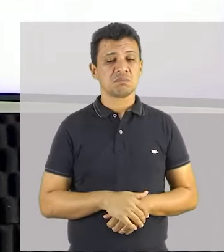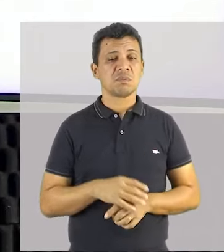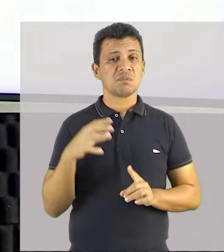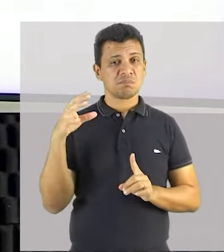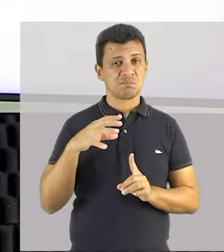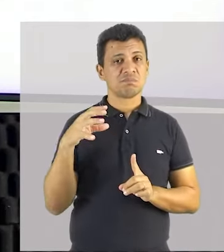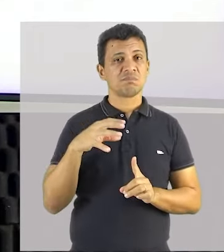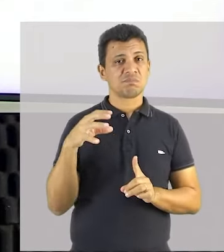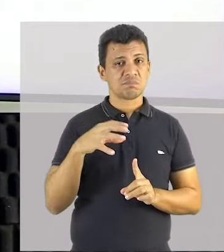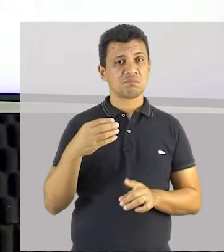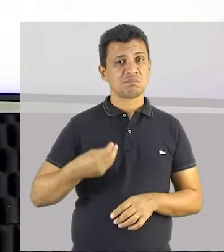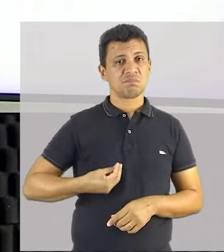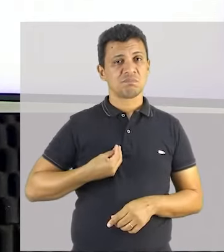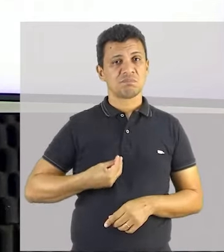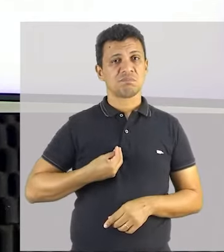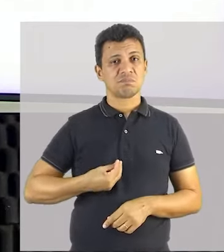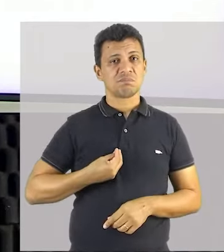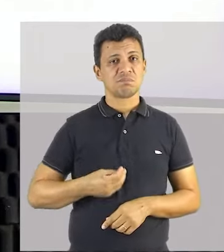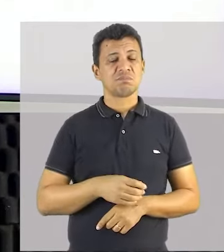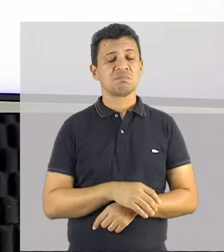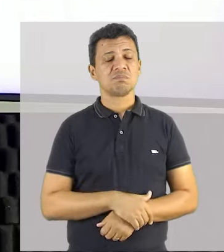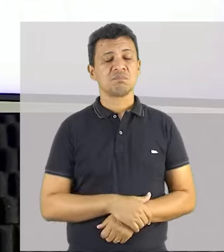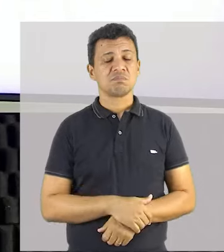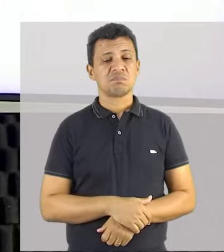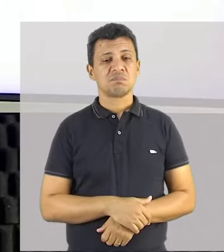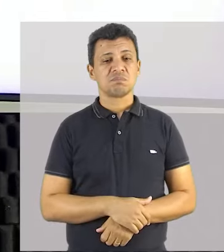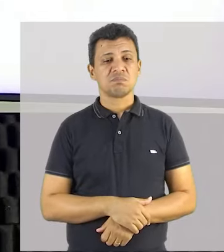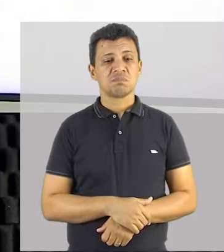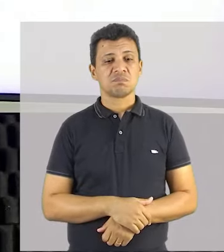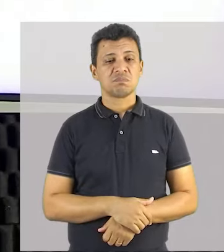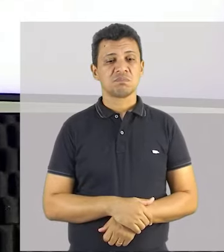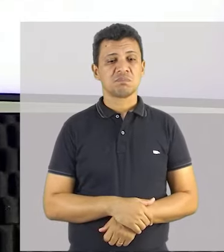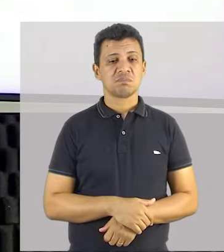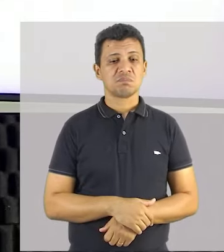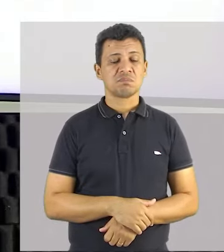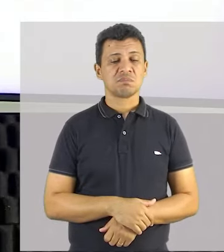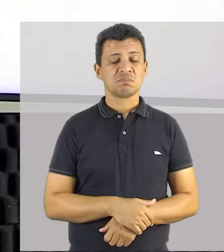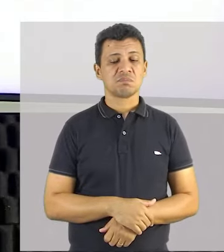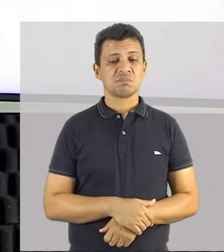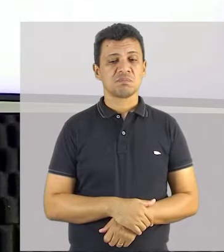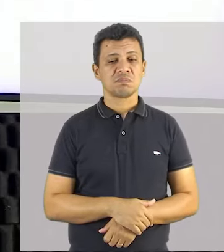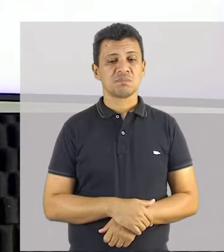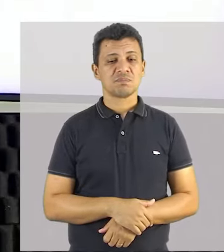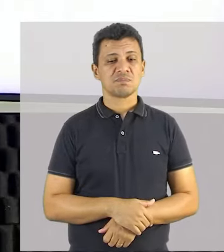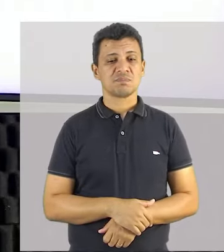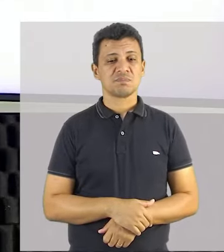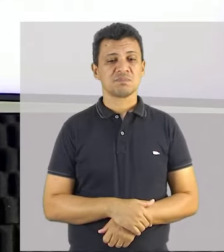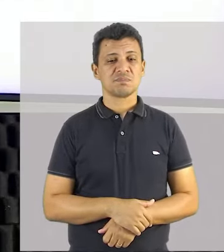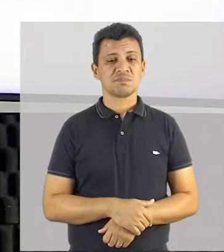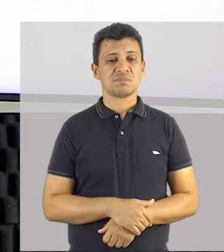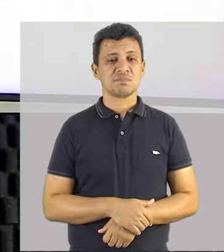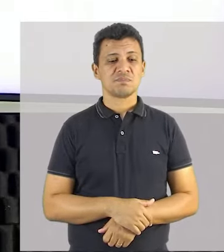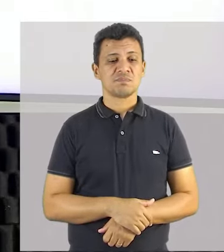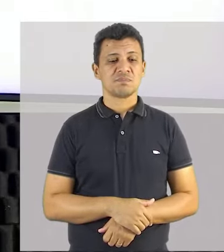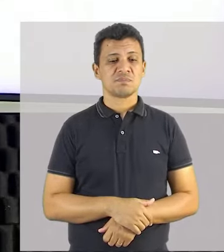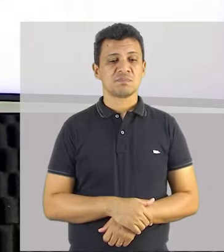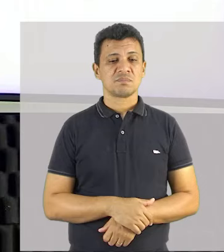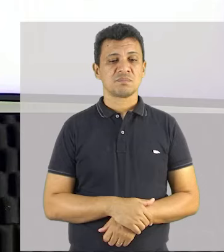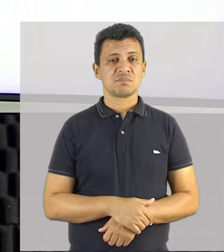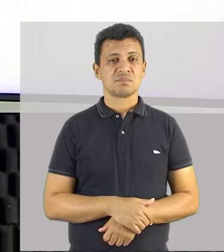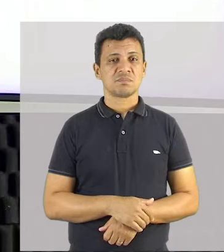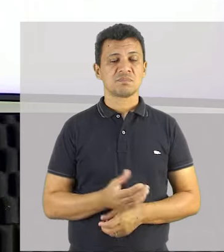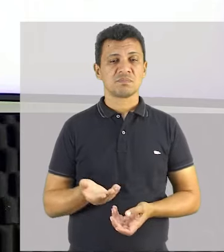tá impactando nessa e nesse problema né que tá levando a esse problema eh